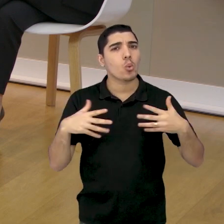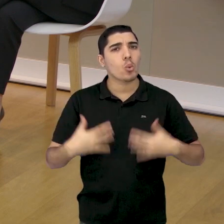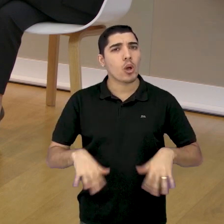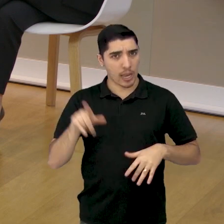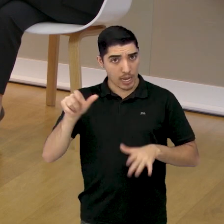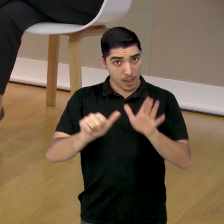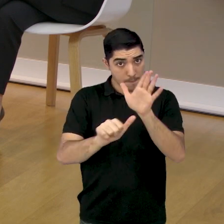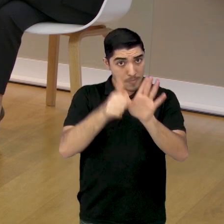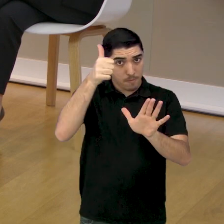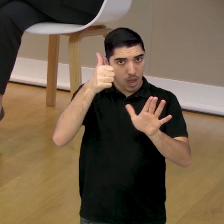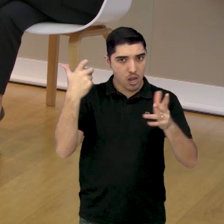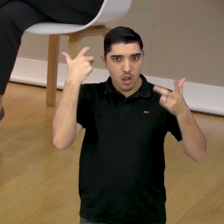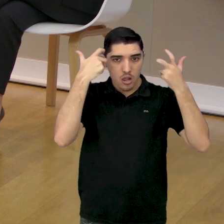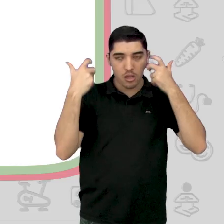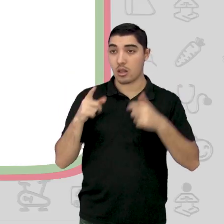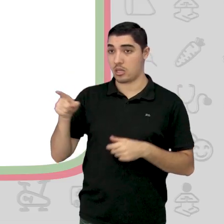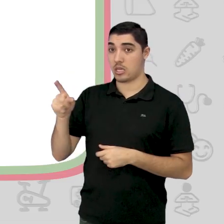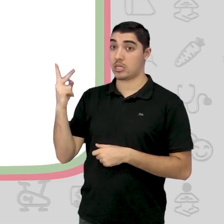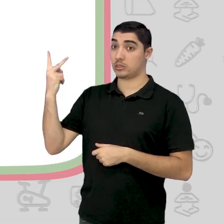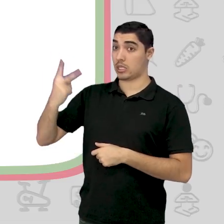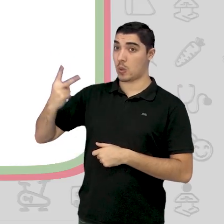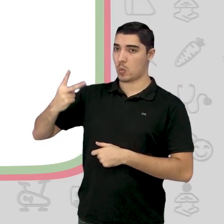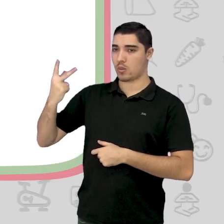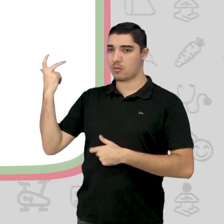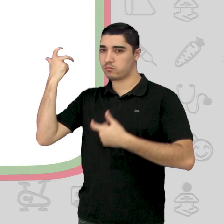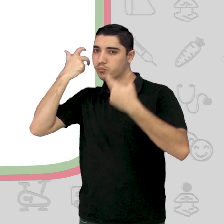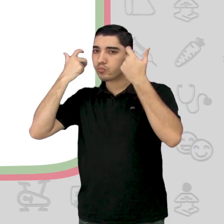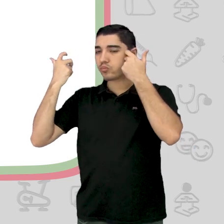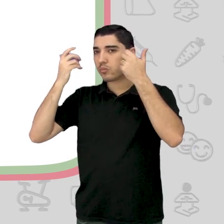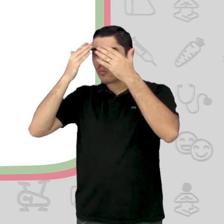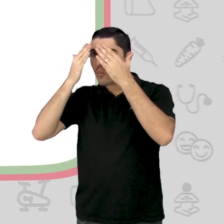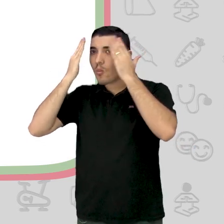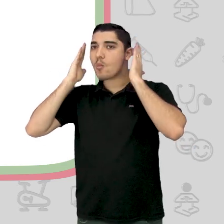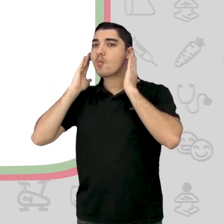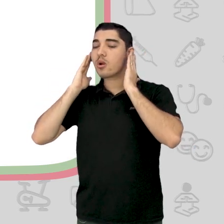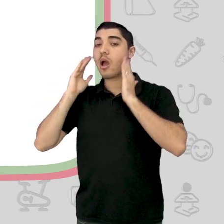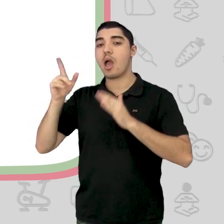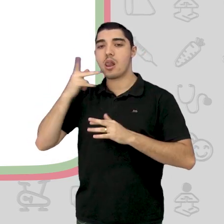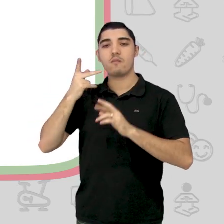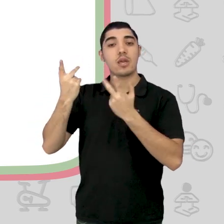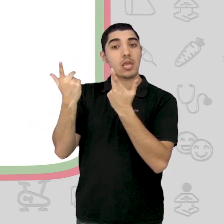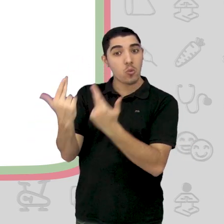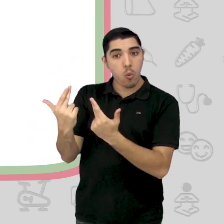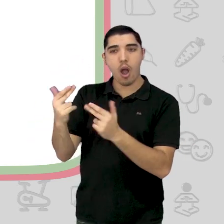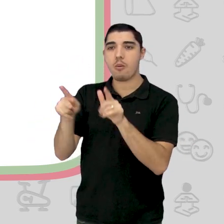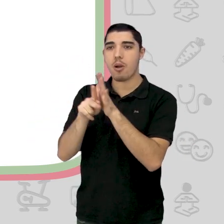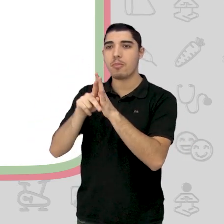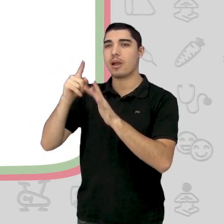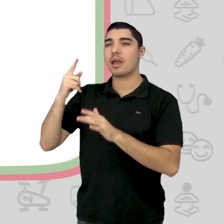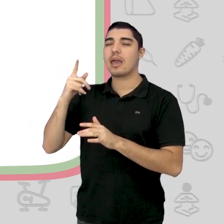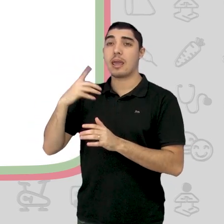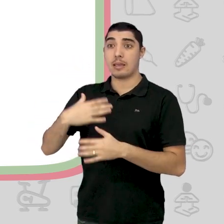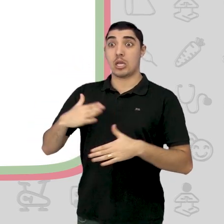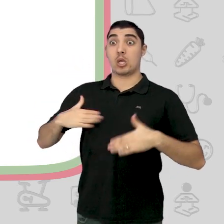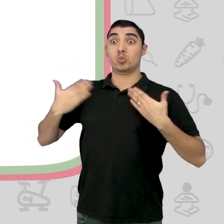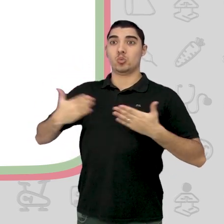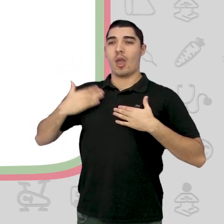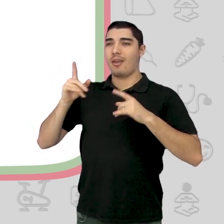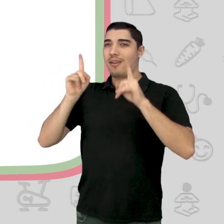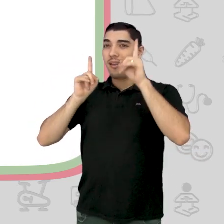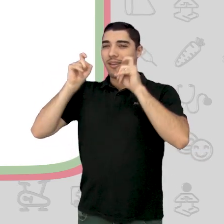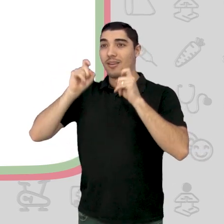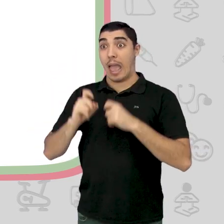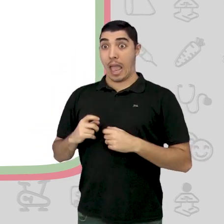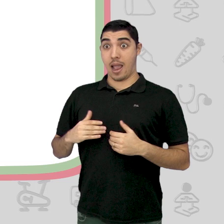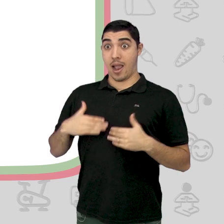Exato. Foi a primeira aplicação desse paciente? Foi a segunda aplicação, tá? Então, ele tá fazendo a mesma contração nas duas fotos, que é a mímica do cara de